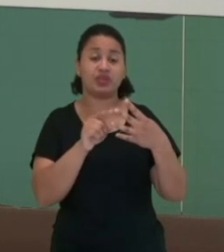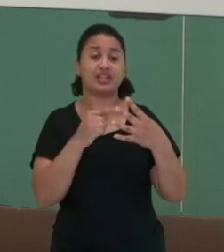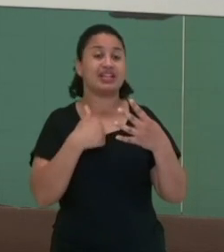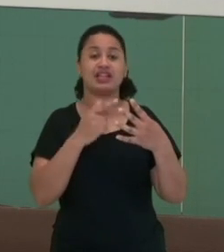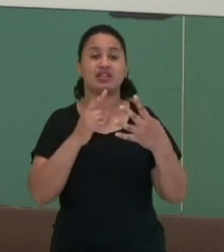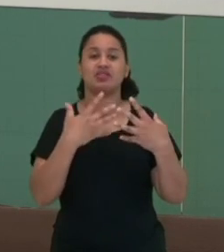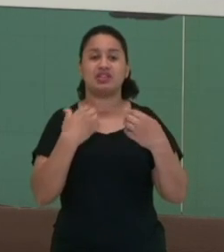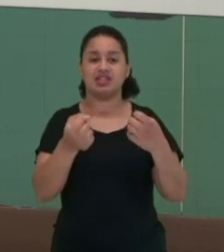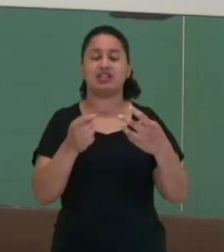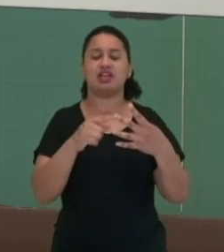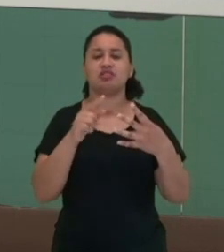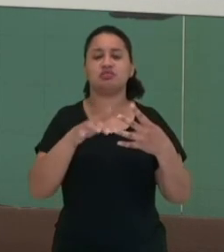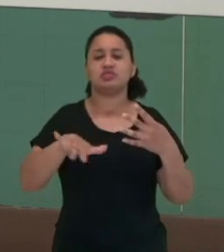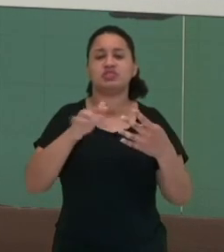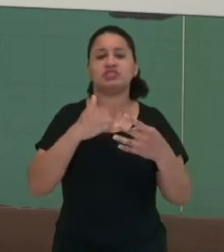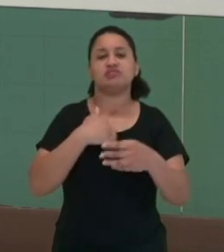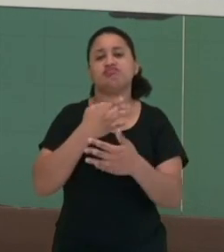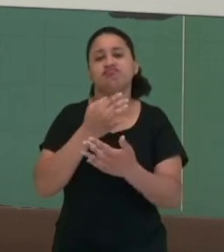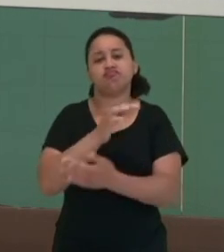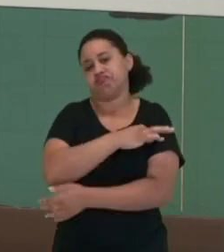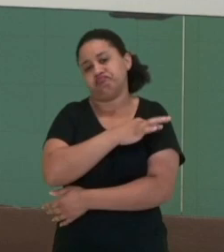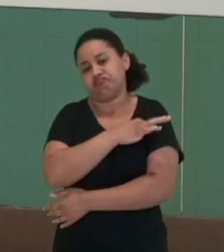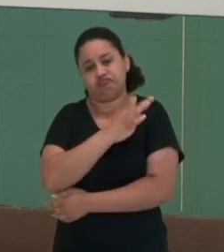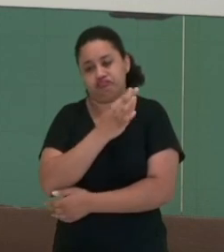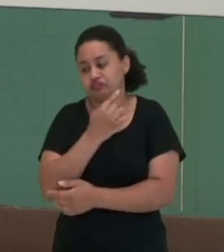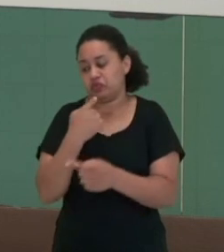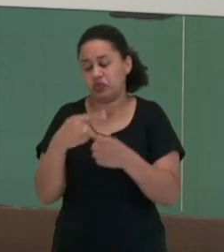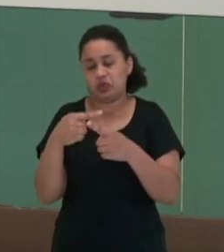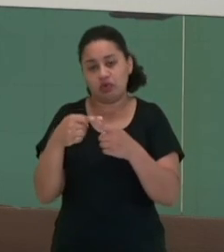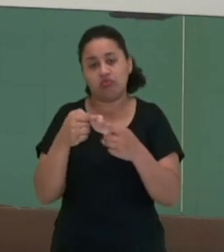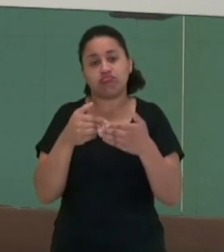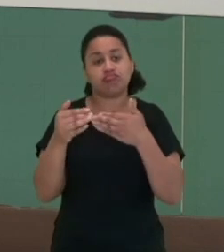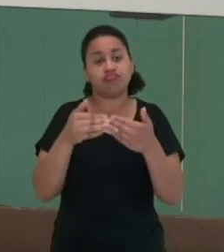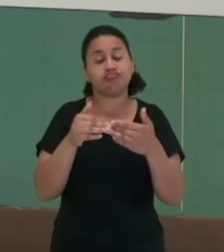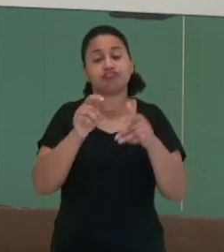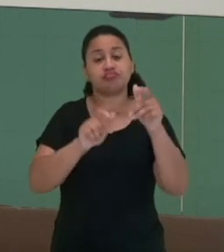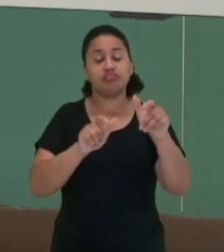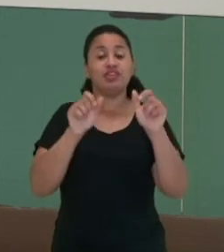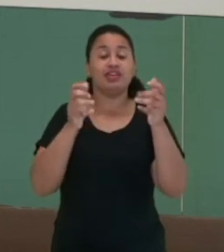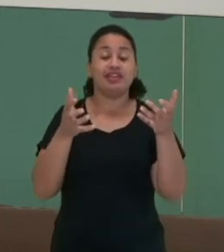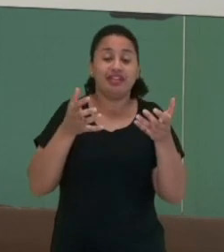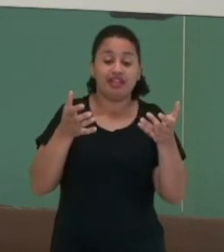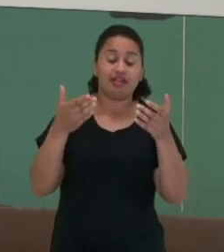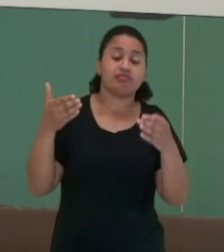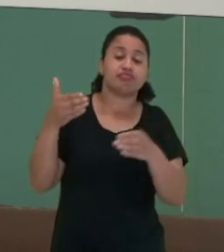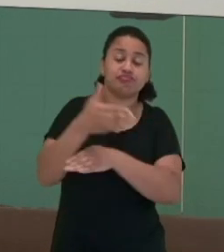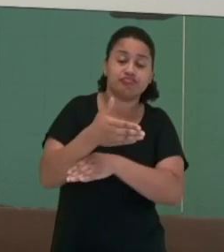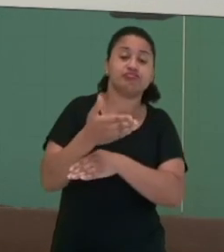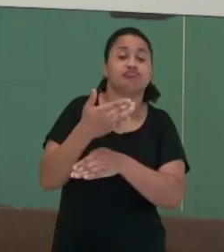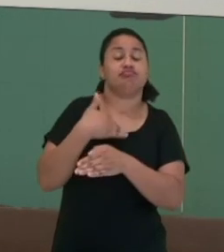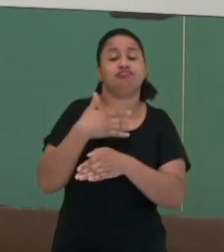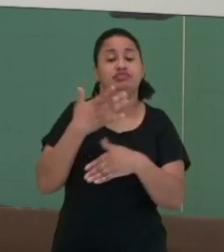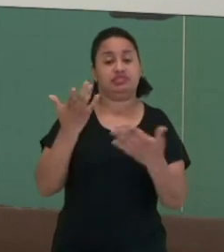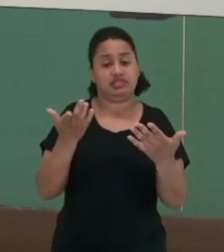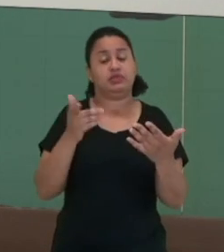por razões técnicas, porque senão qualquer um que queira participar, seja no